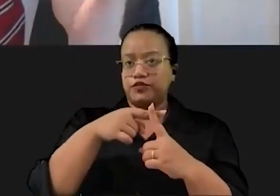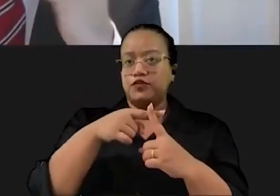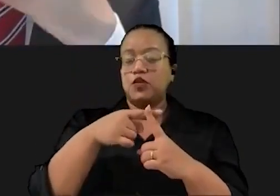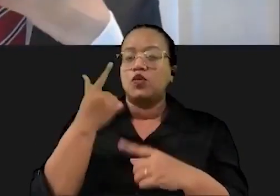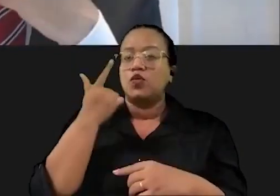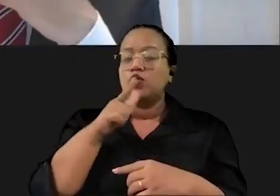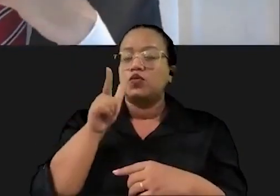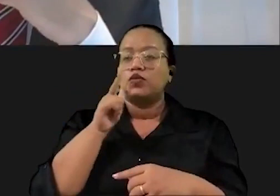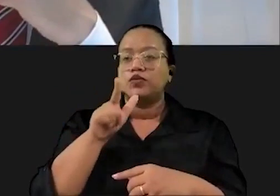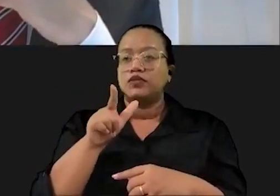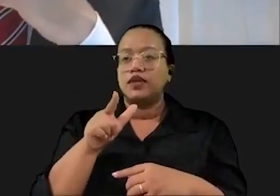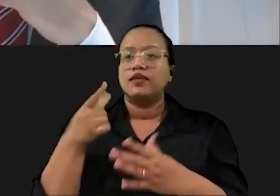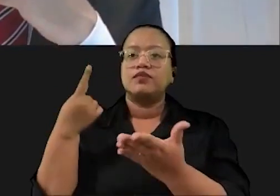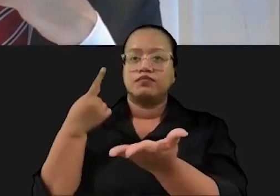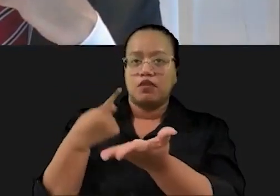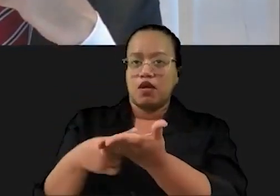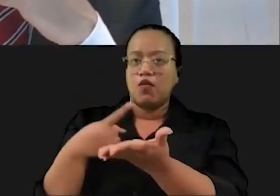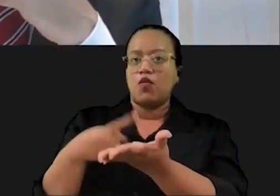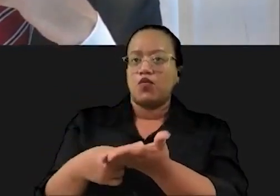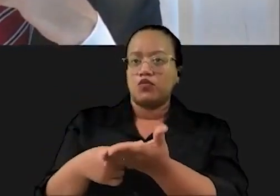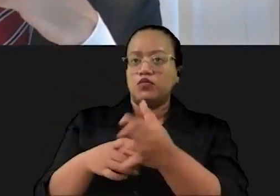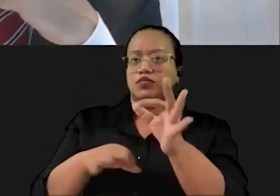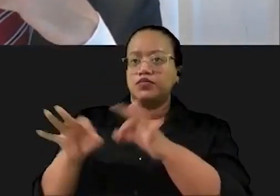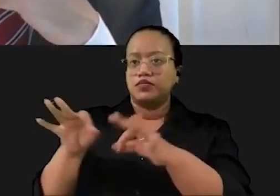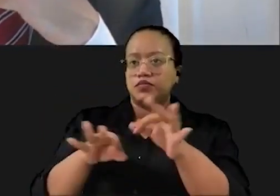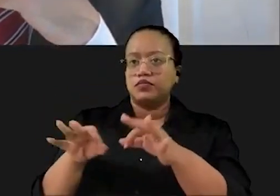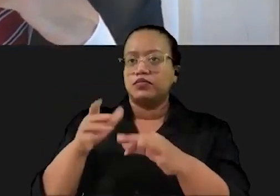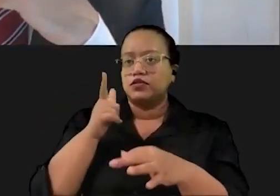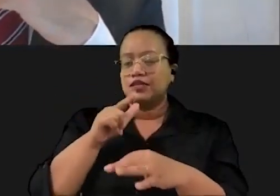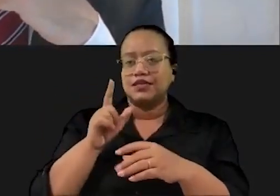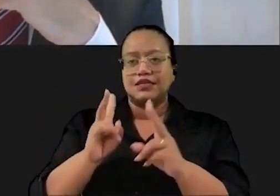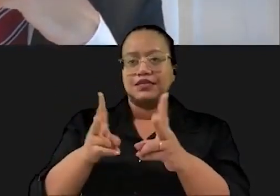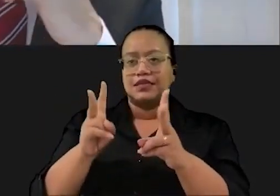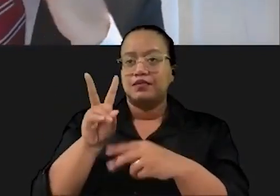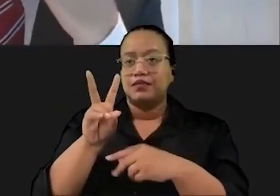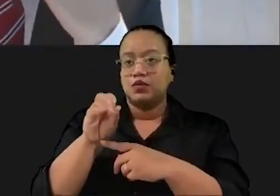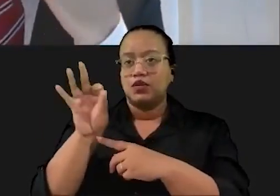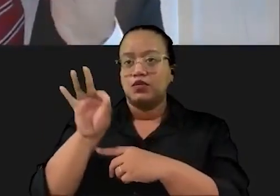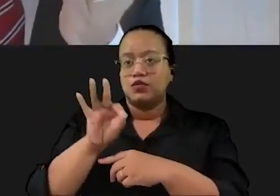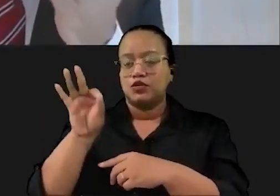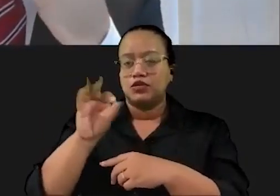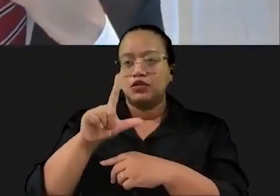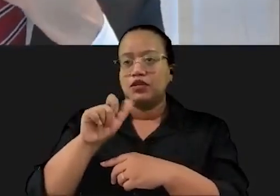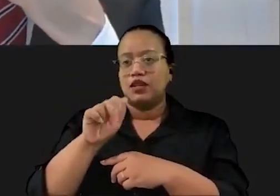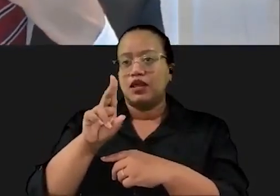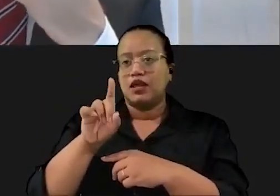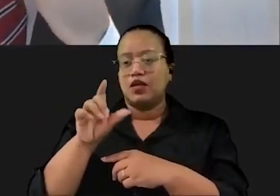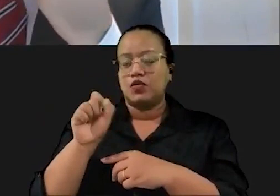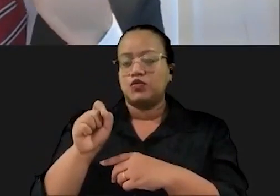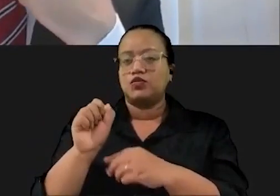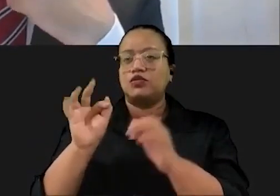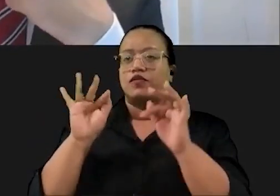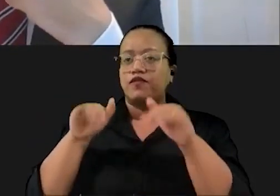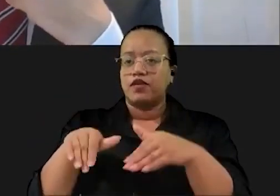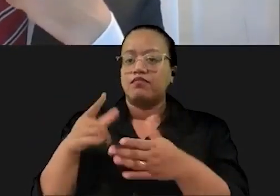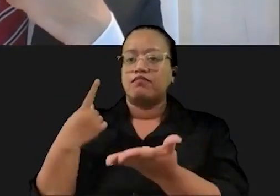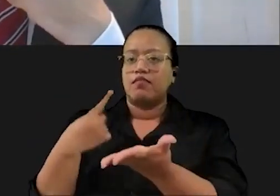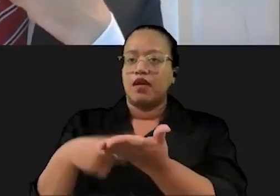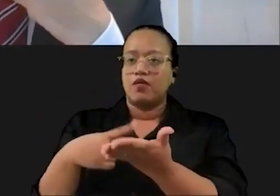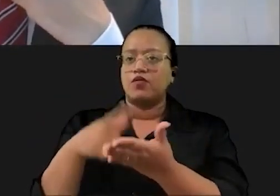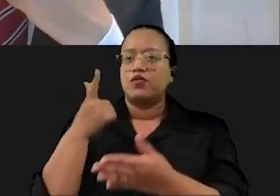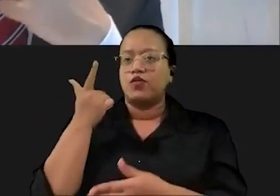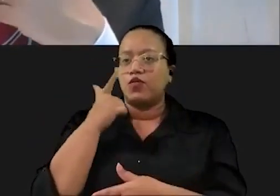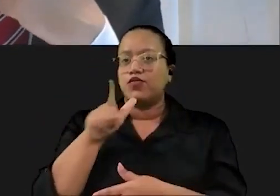de 50% dos laudos favoráveis findam em acordo. E, como eu disse, a gente reputa que